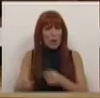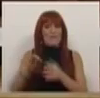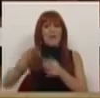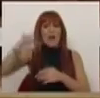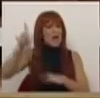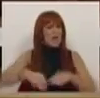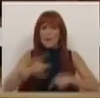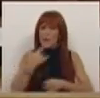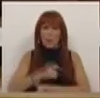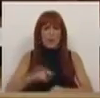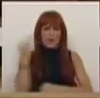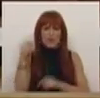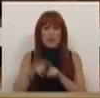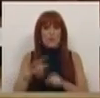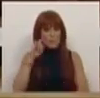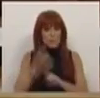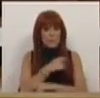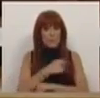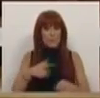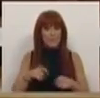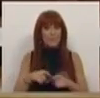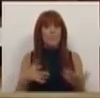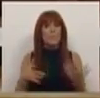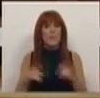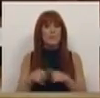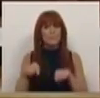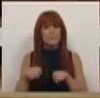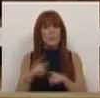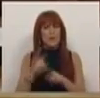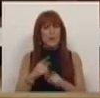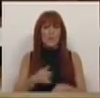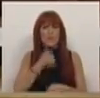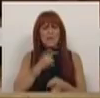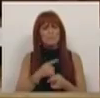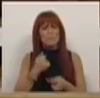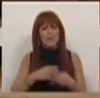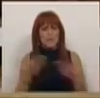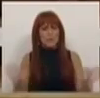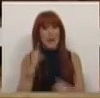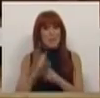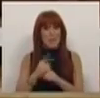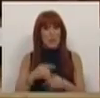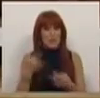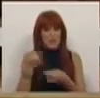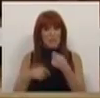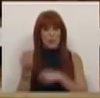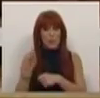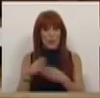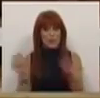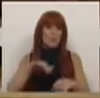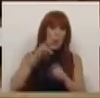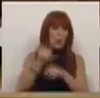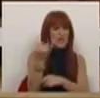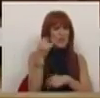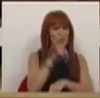não é possível aceitar que a instituição que supervisiona seja aquela que determina a resolução e a mesma que vende o banco resolvido a